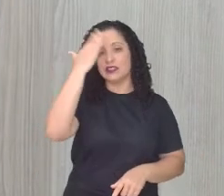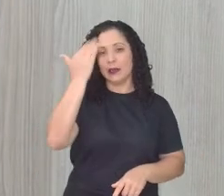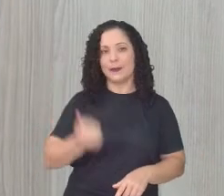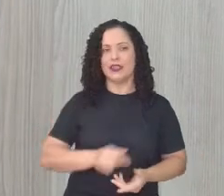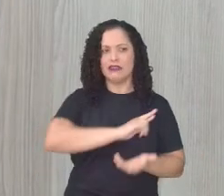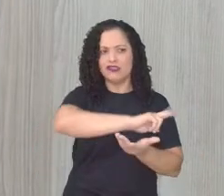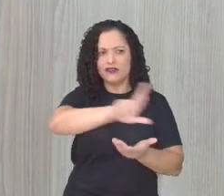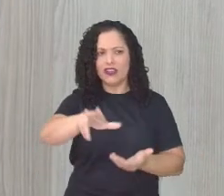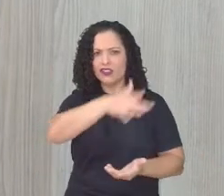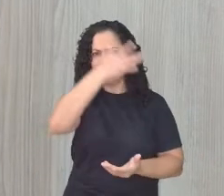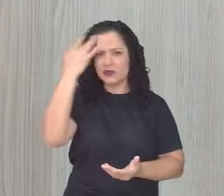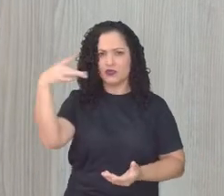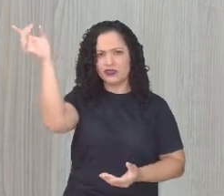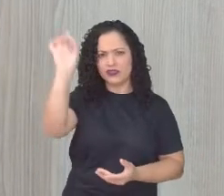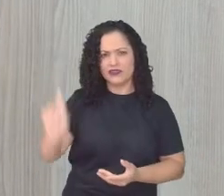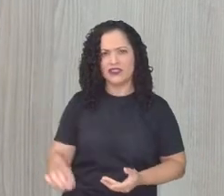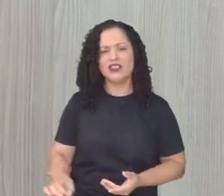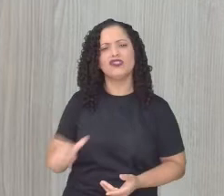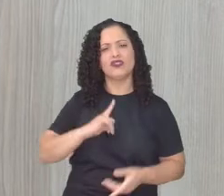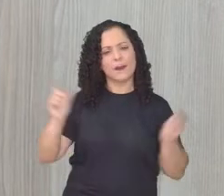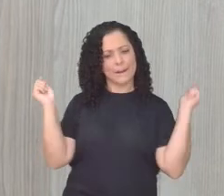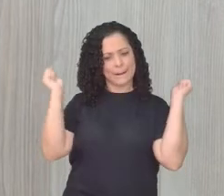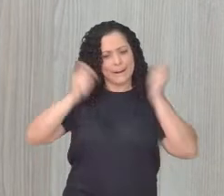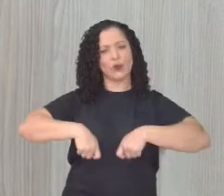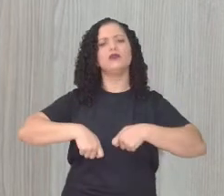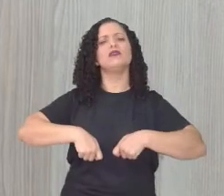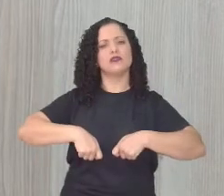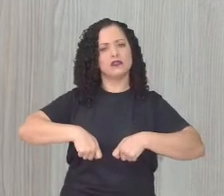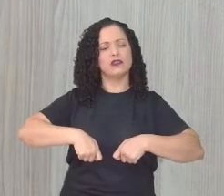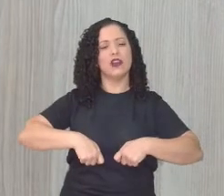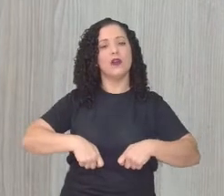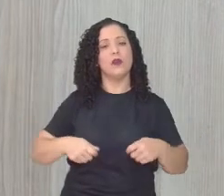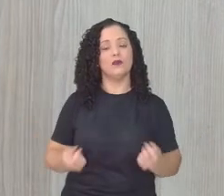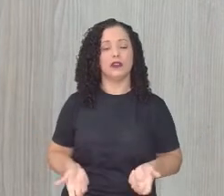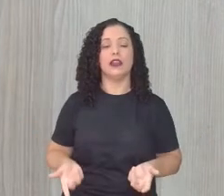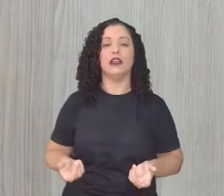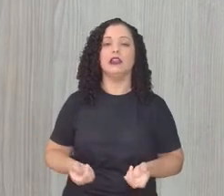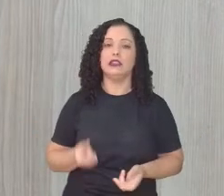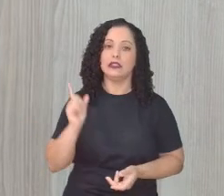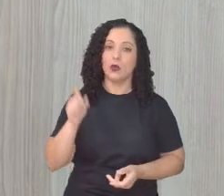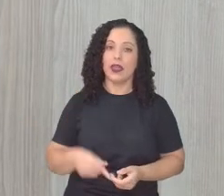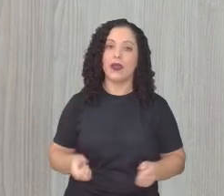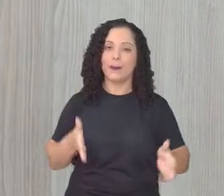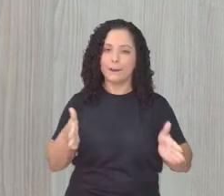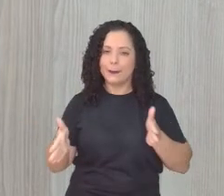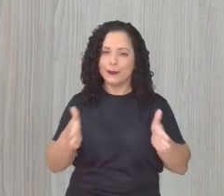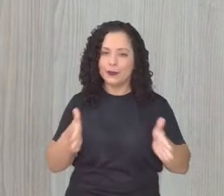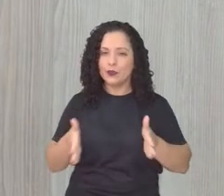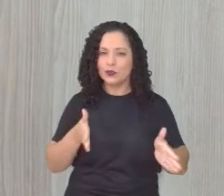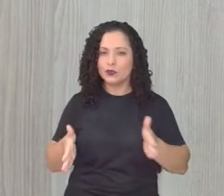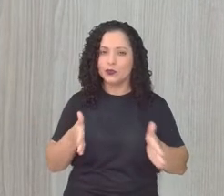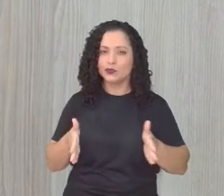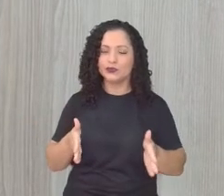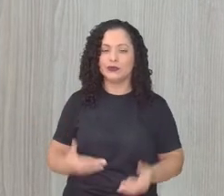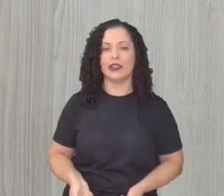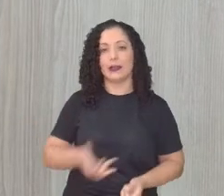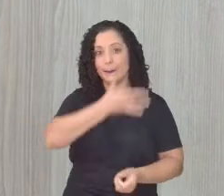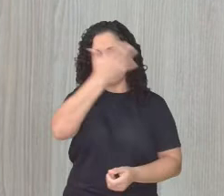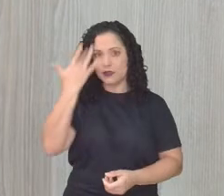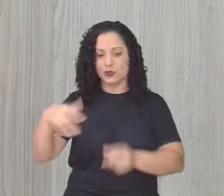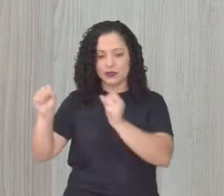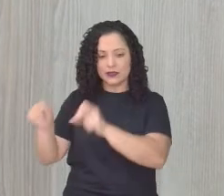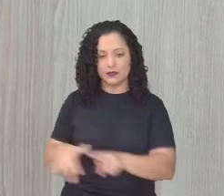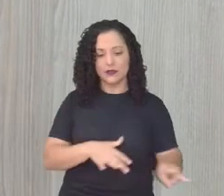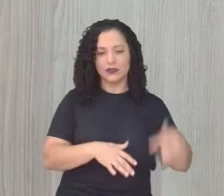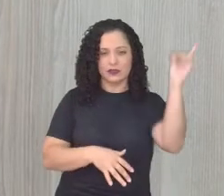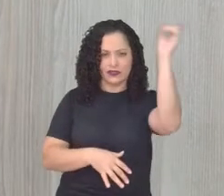as suas potencialidades que podem ser aproveitadas. Então, realmente é uma campanha que alerta todo mundo. É necessária essa